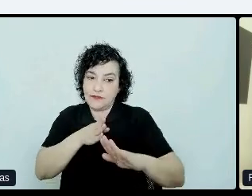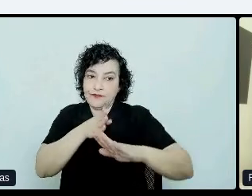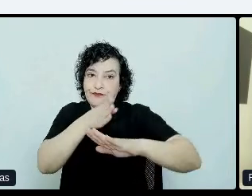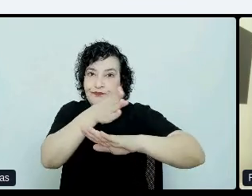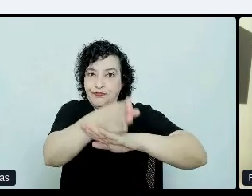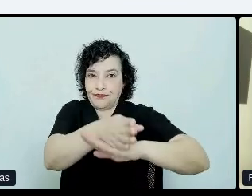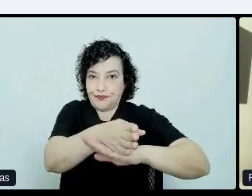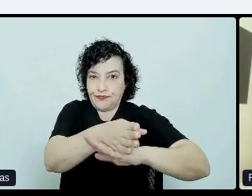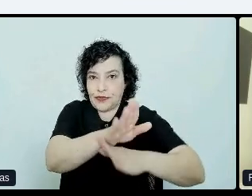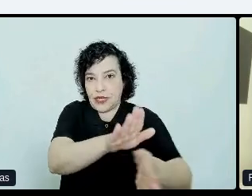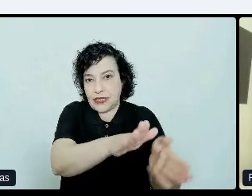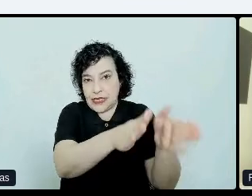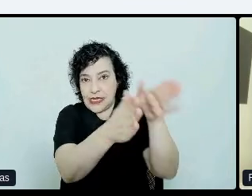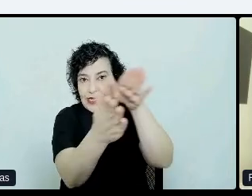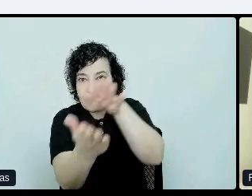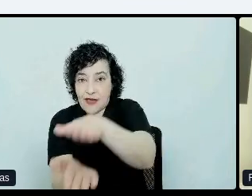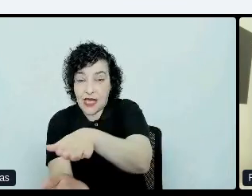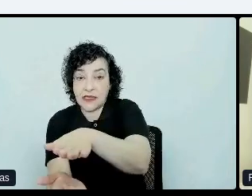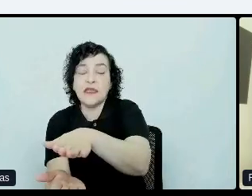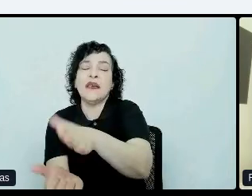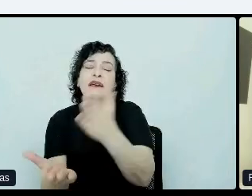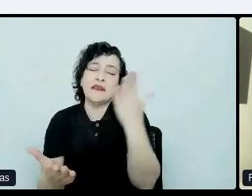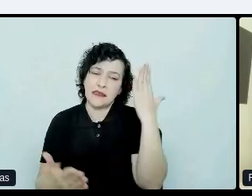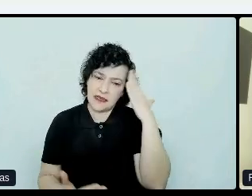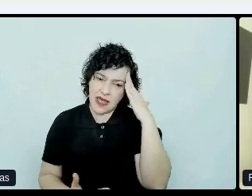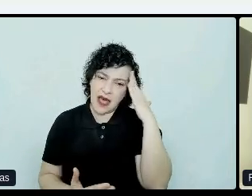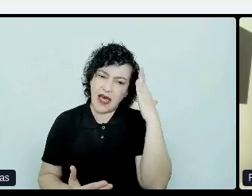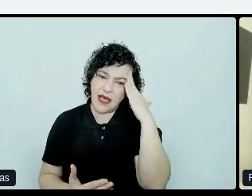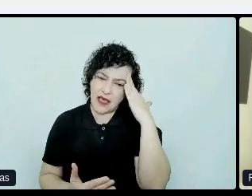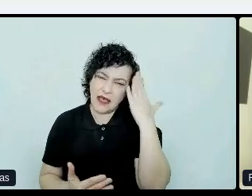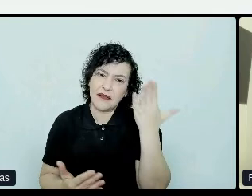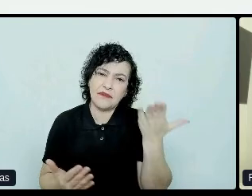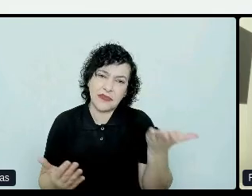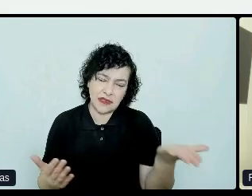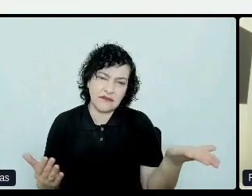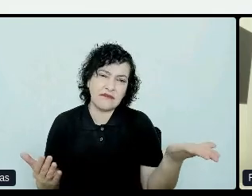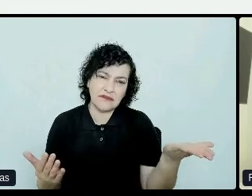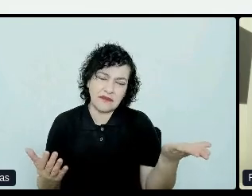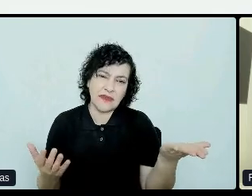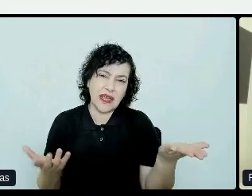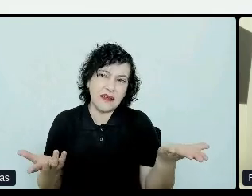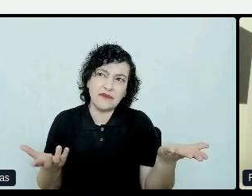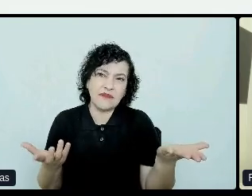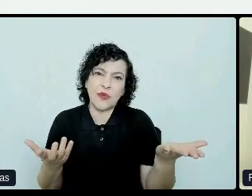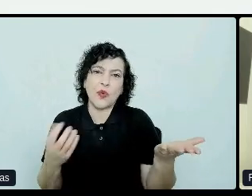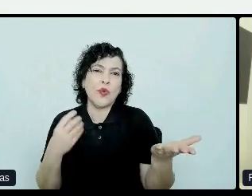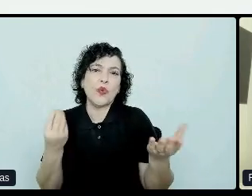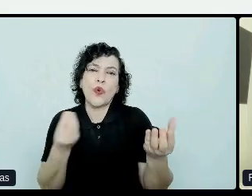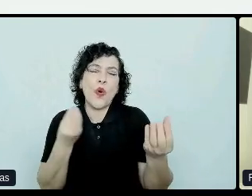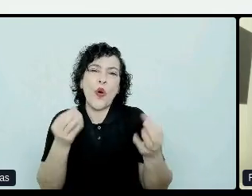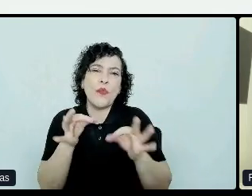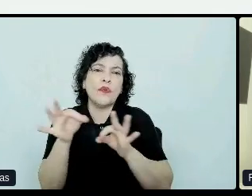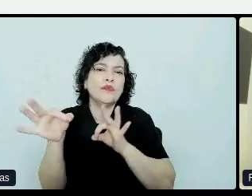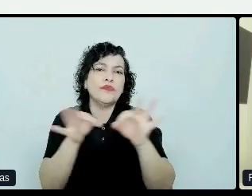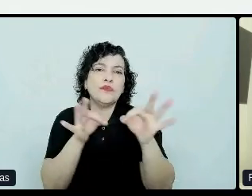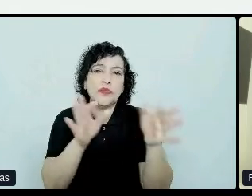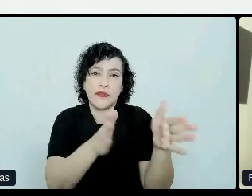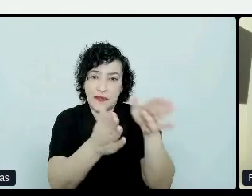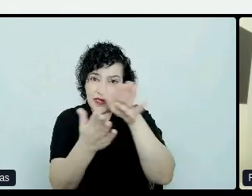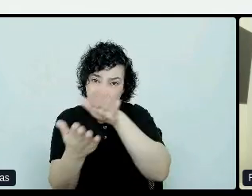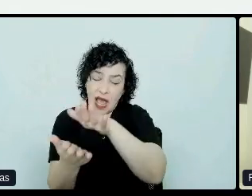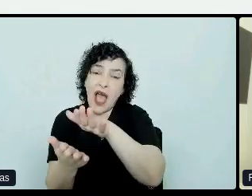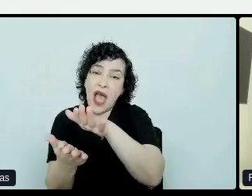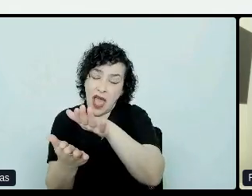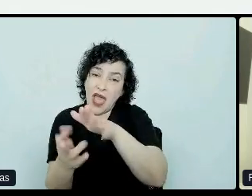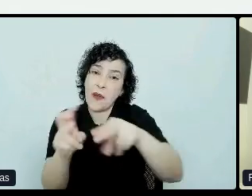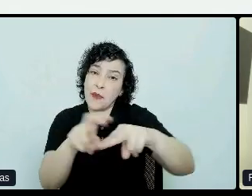interface, né? E a gente sabe que o comportamento que faz isso de direcionar para outra interface é de um link.